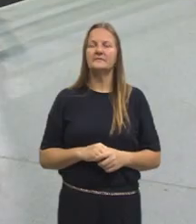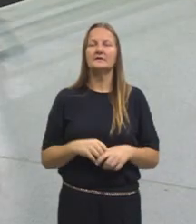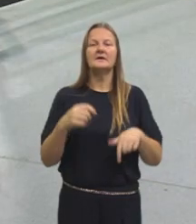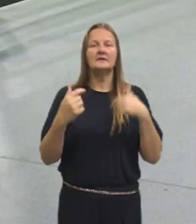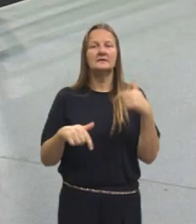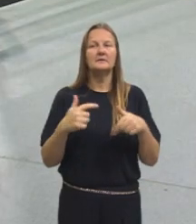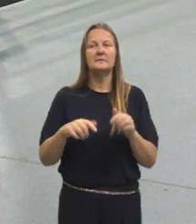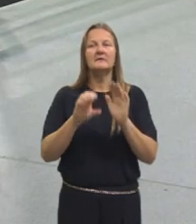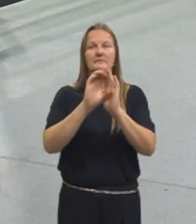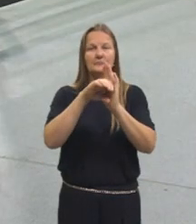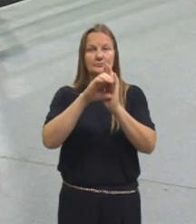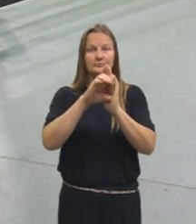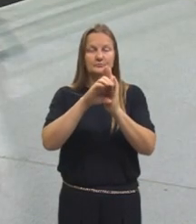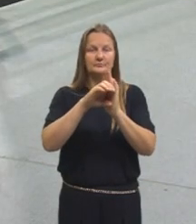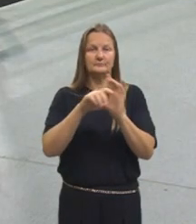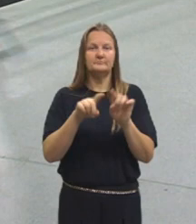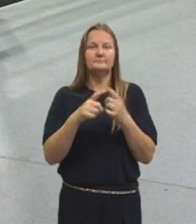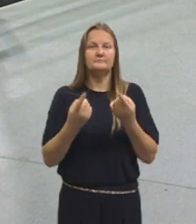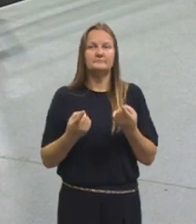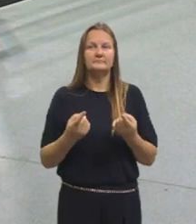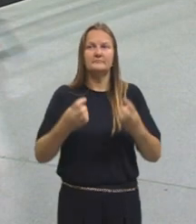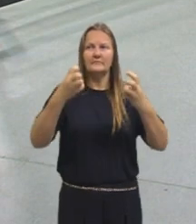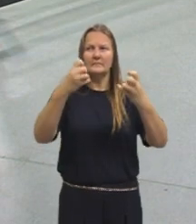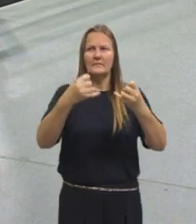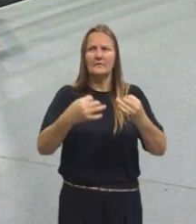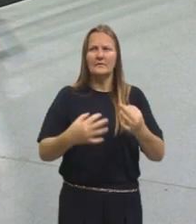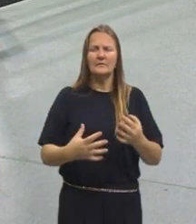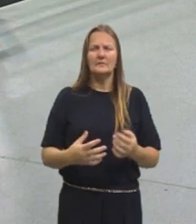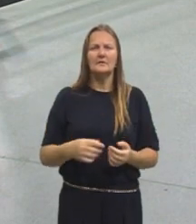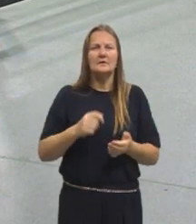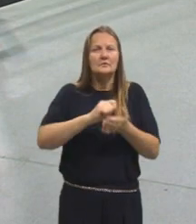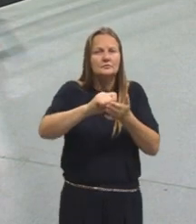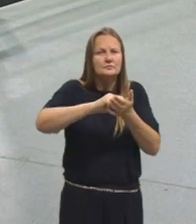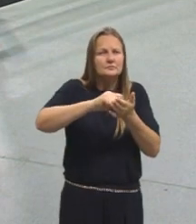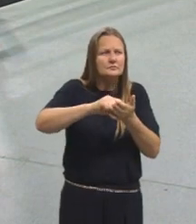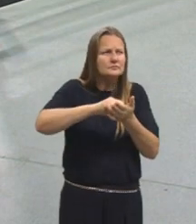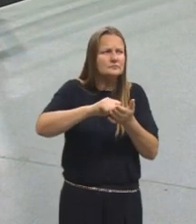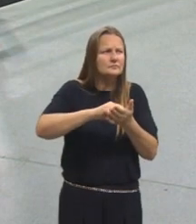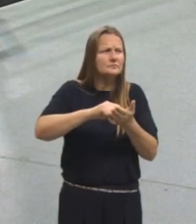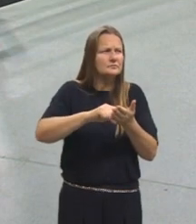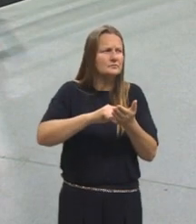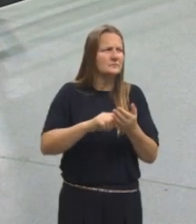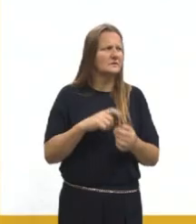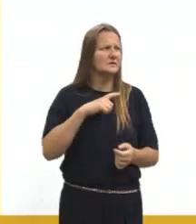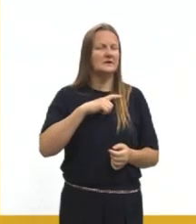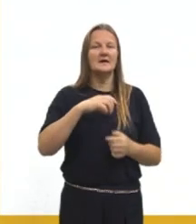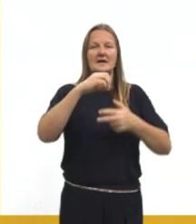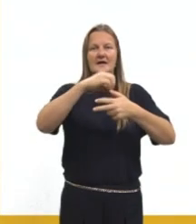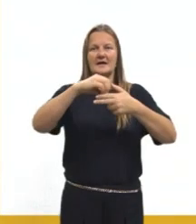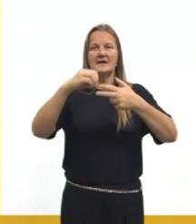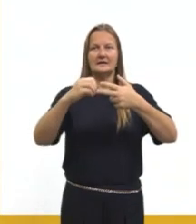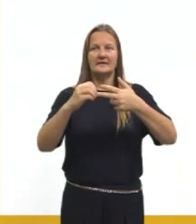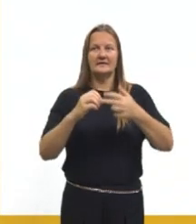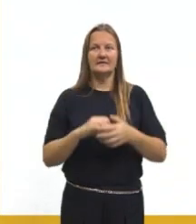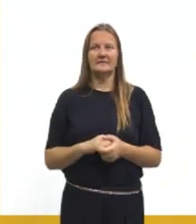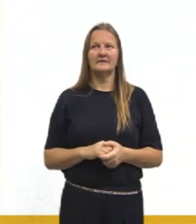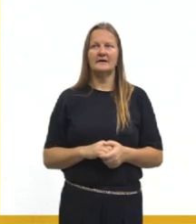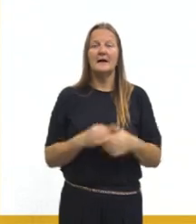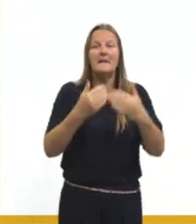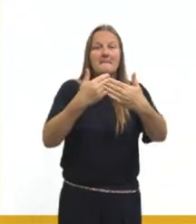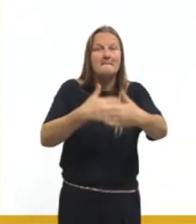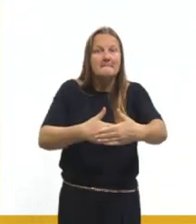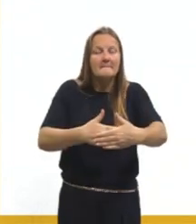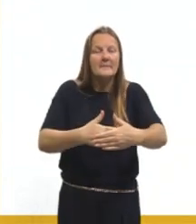bastante conceitos porque como eu falei para vocês a gente estava notando já uma mudança no ENEM onde as provas